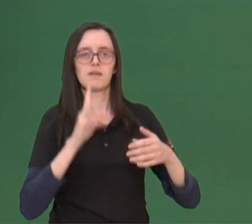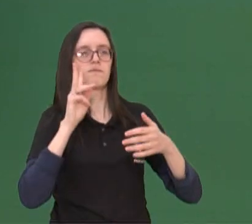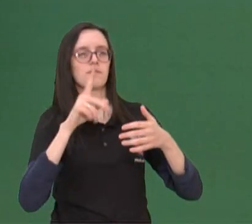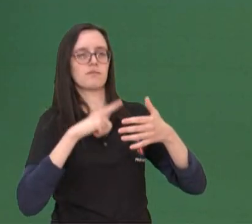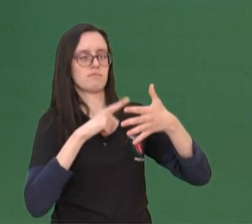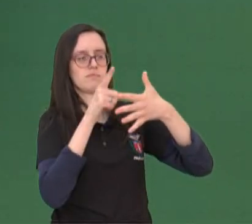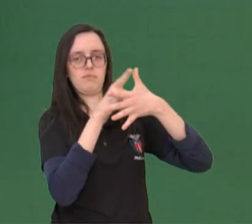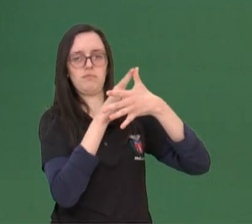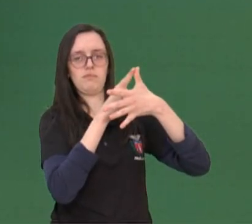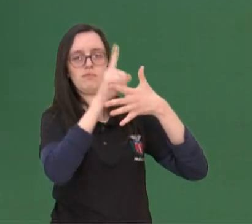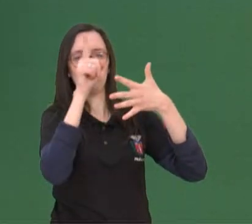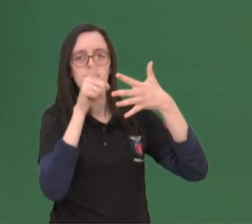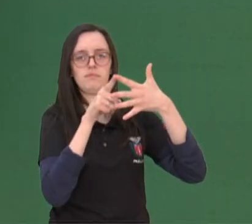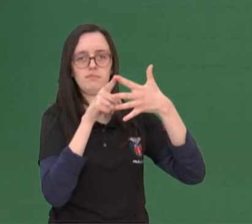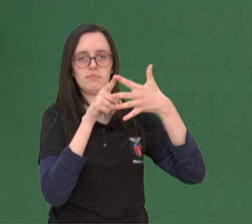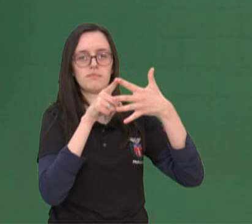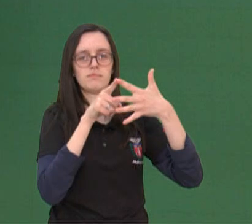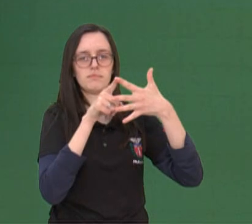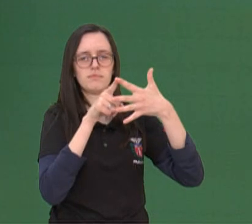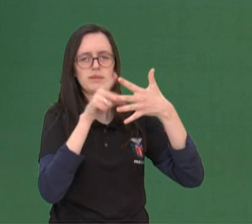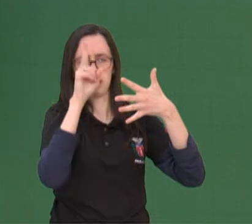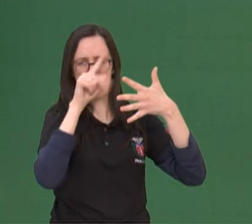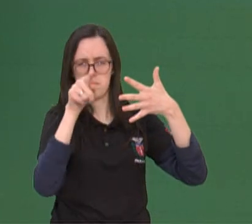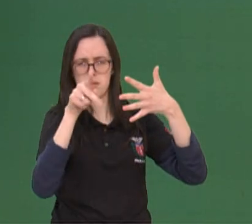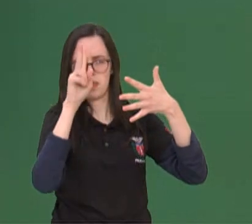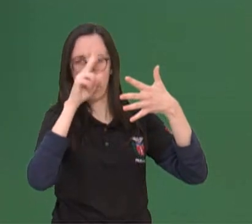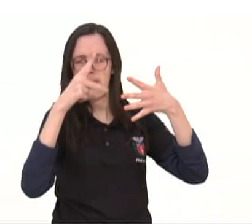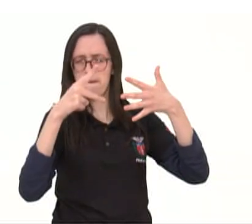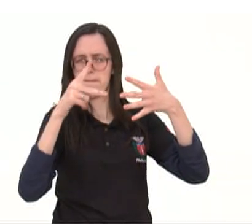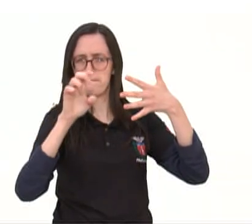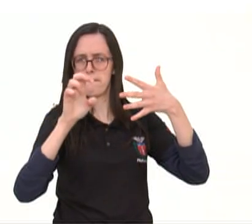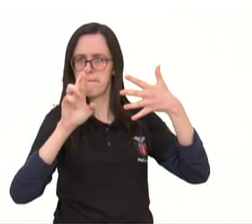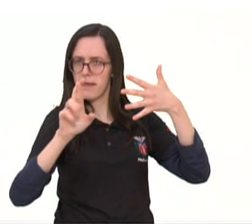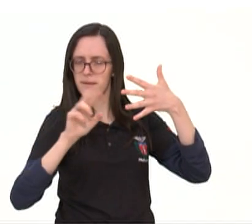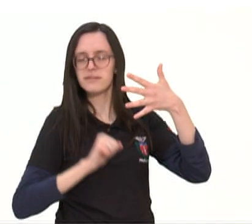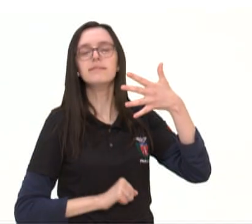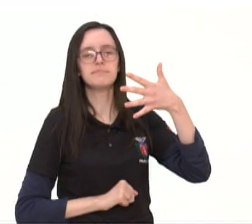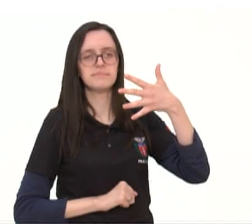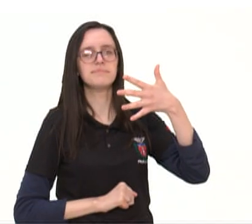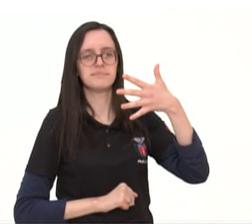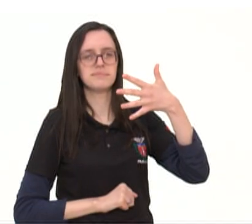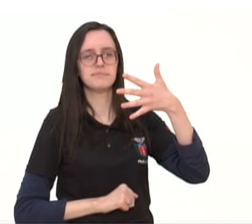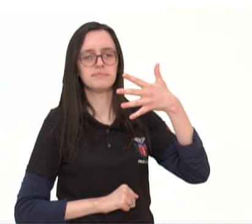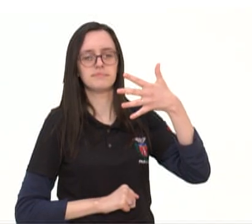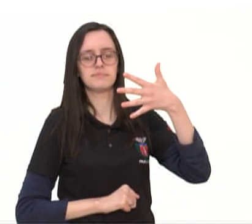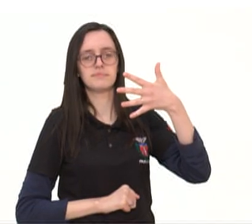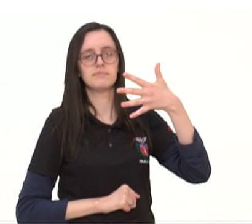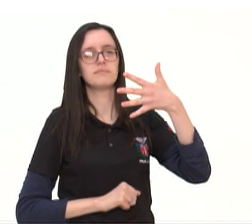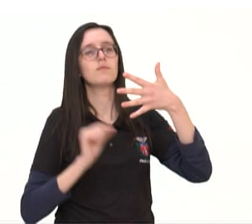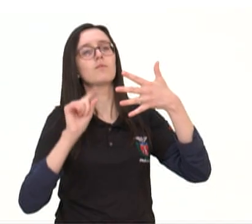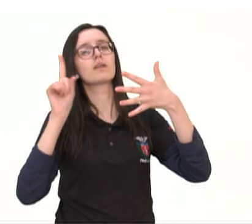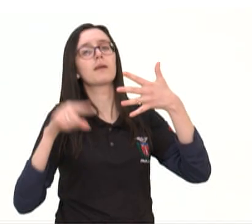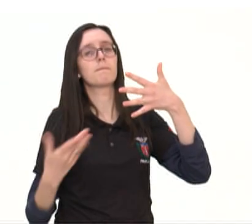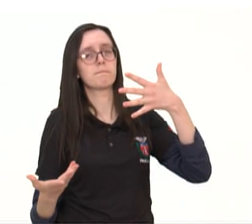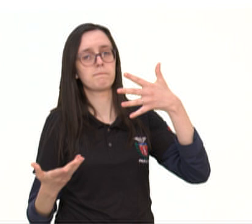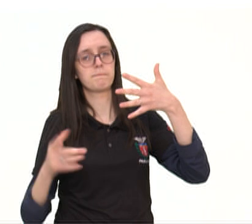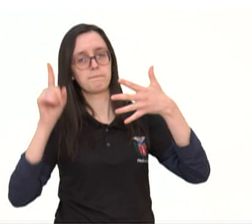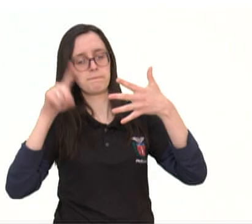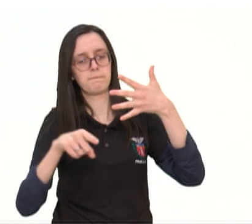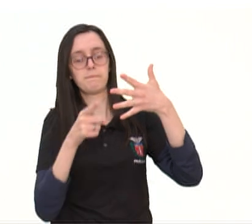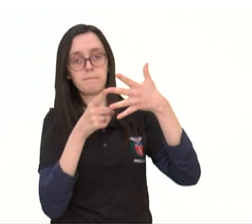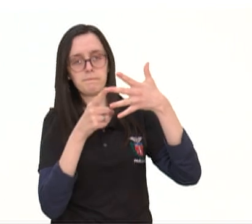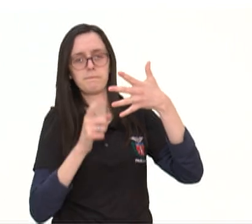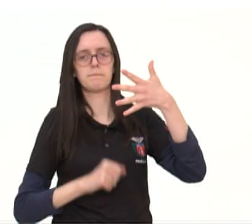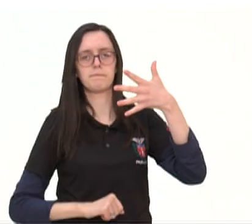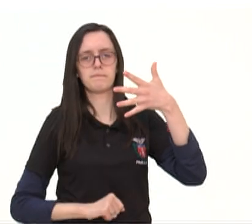o a, o da. O per, lembram dessa preposição per? Mais o vai formar o